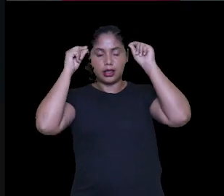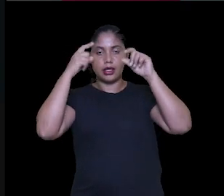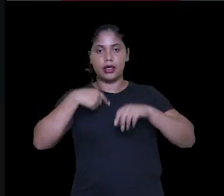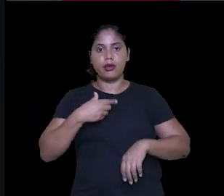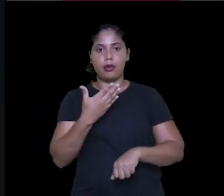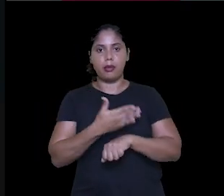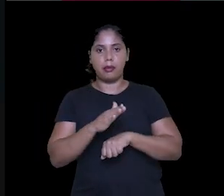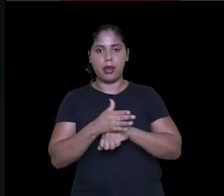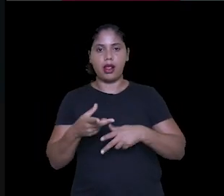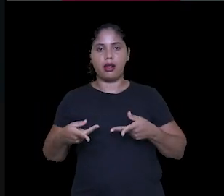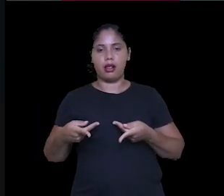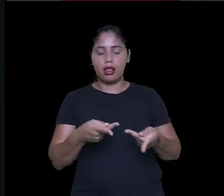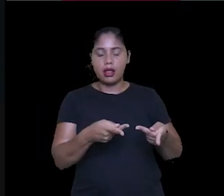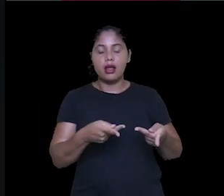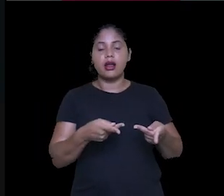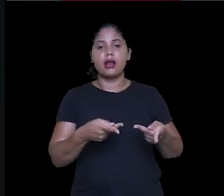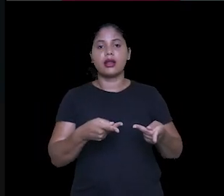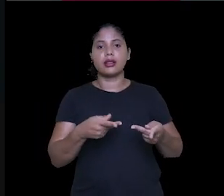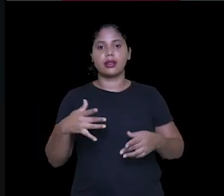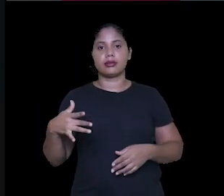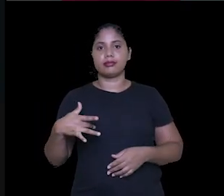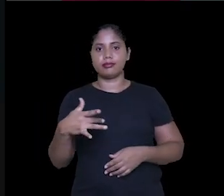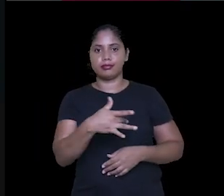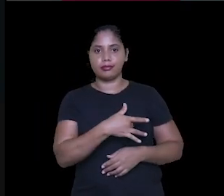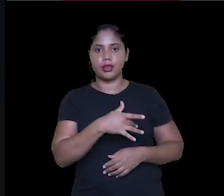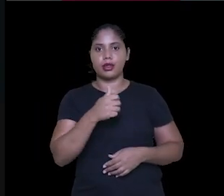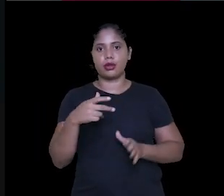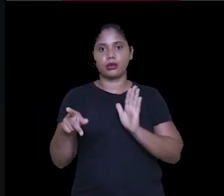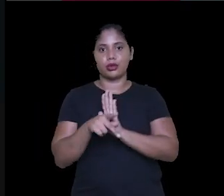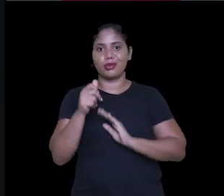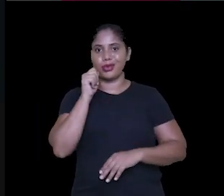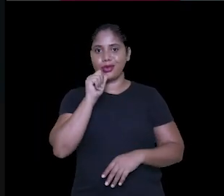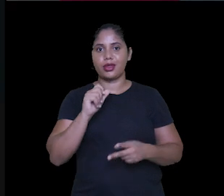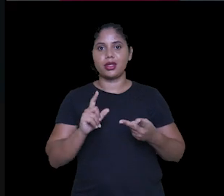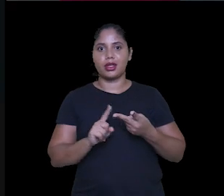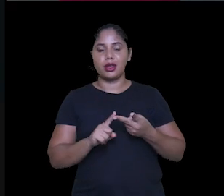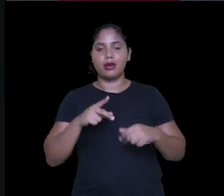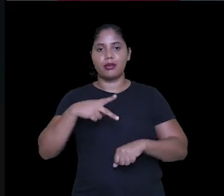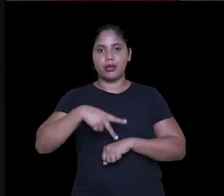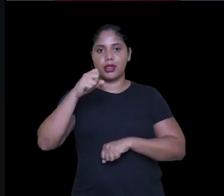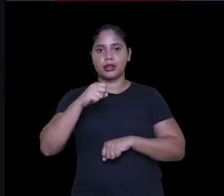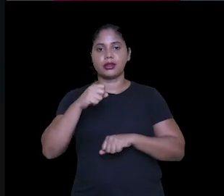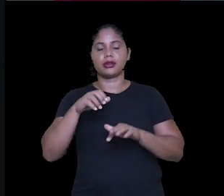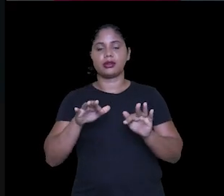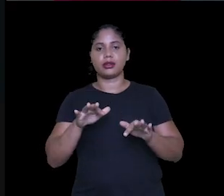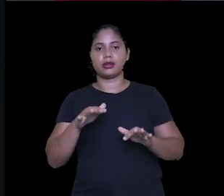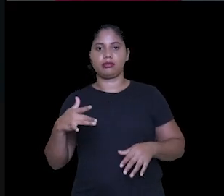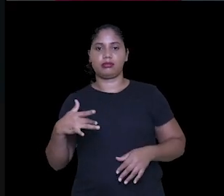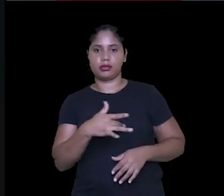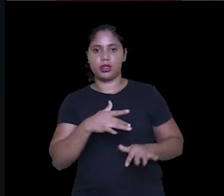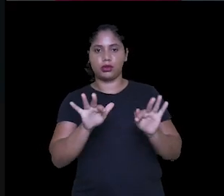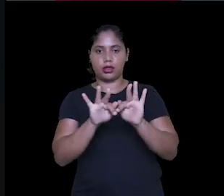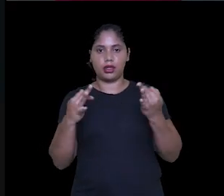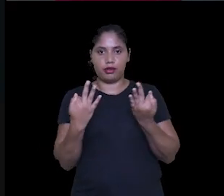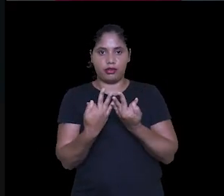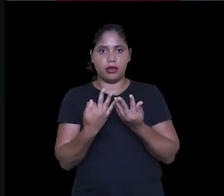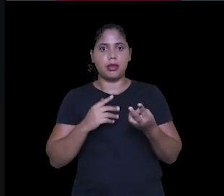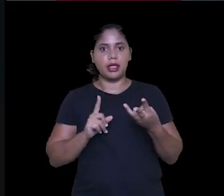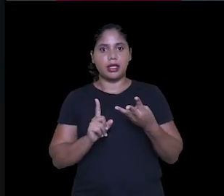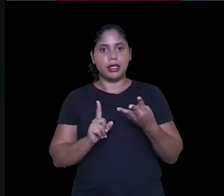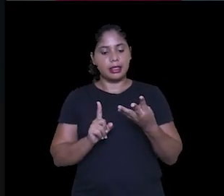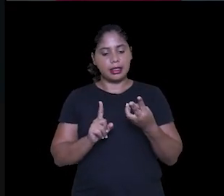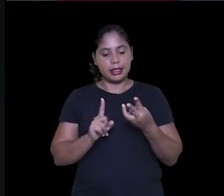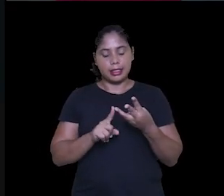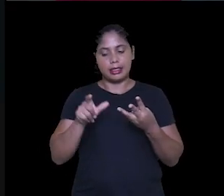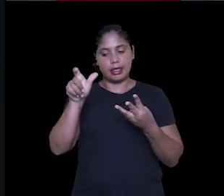em saúde da mulher e tenho pós-graduação em saúde da família e saúde do trabalhador. Vou ministrar essa